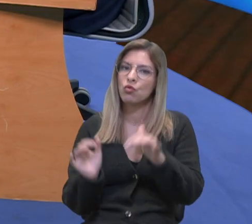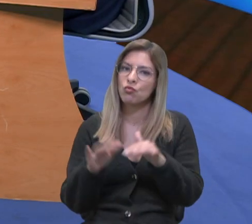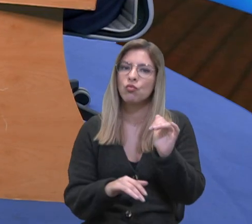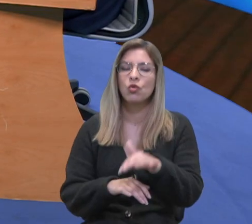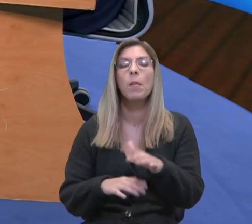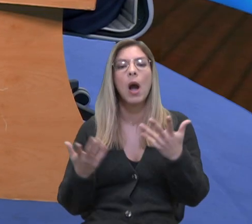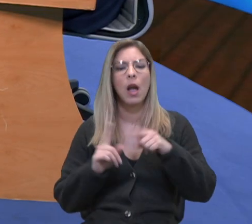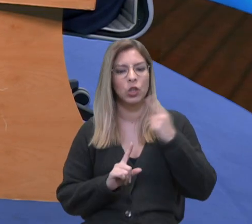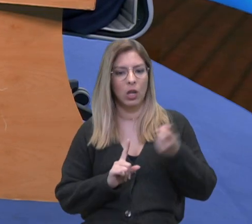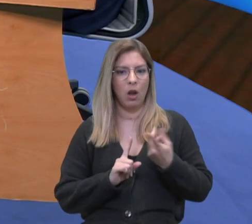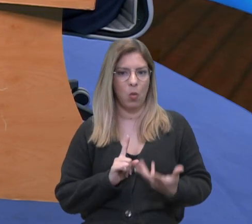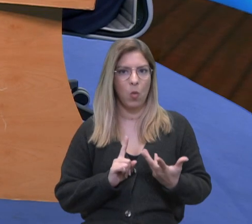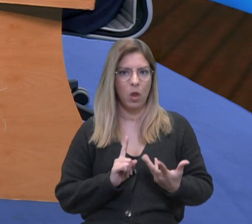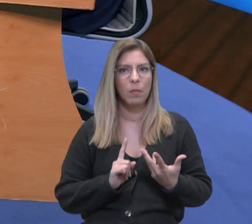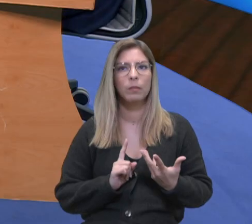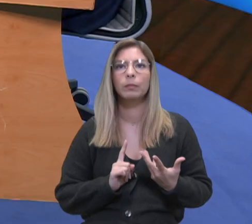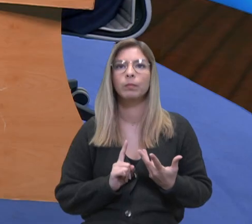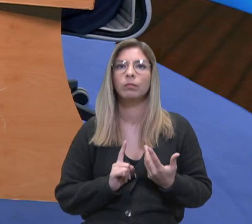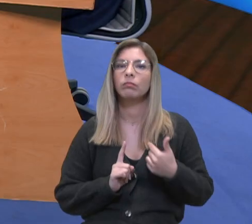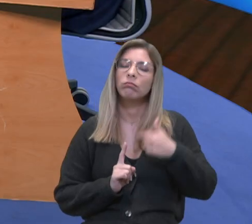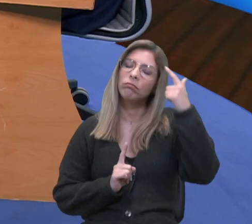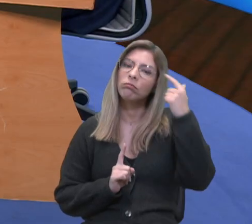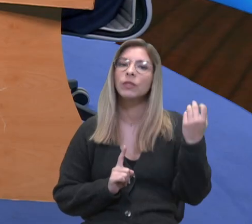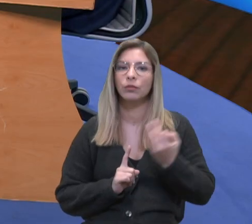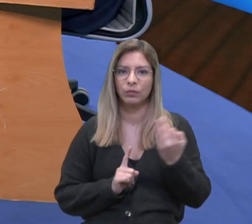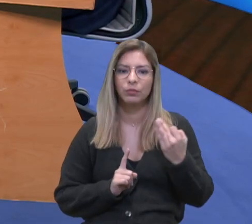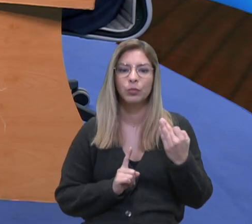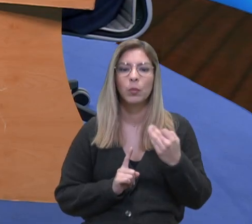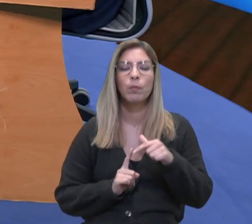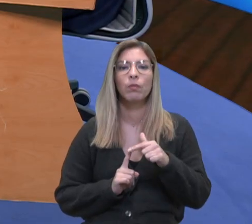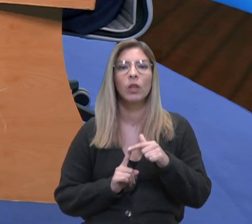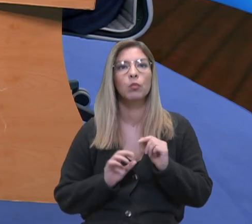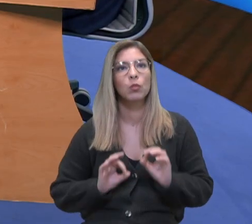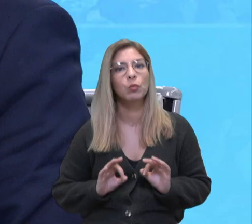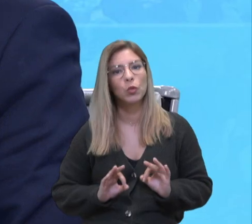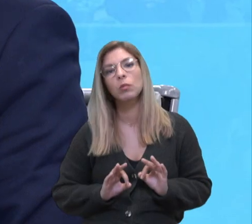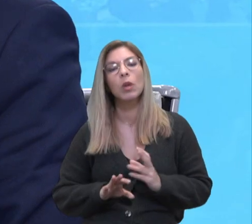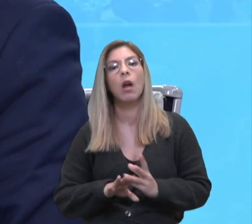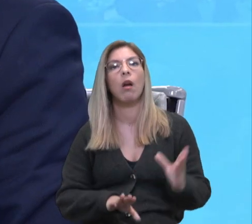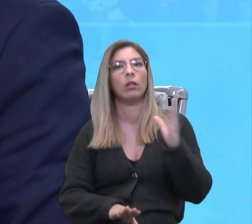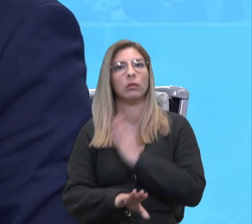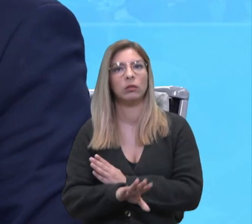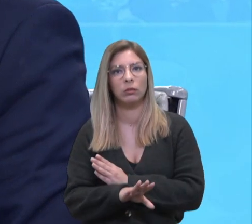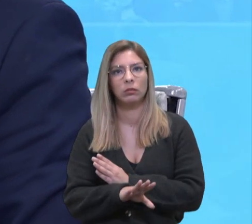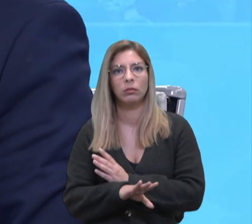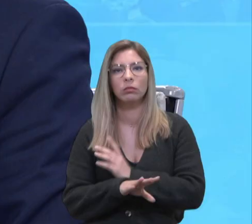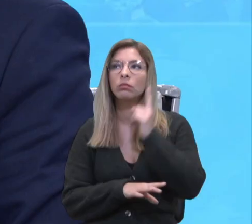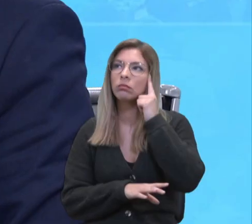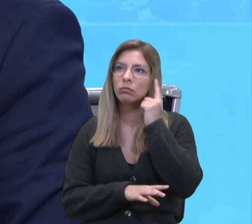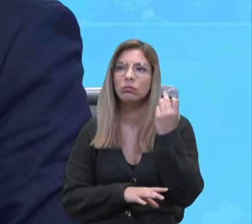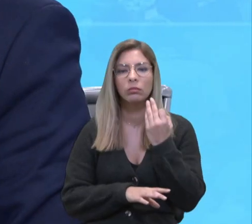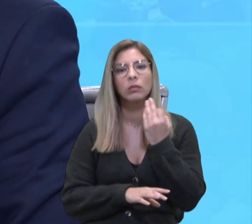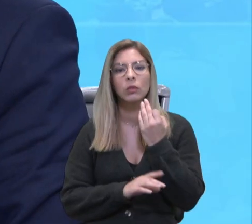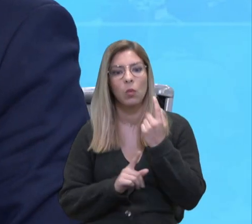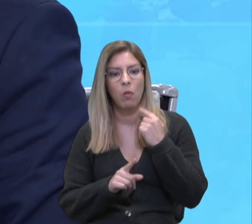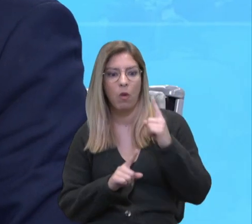Neste ano não só não poderíamos deixar de o assinalar, como teríamos necessariamente ter em conta o contexto jubilar que